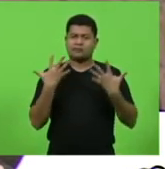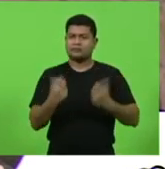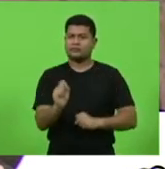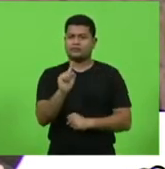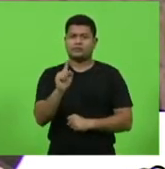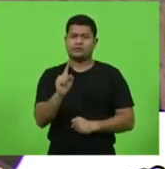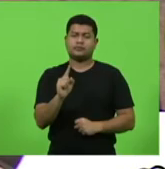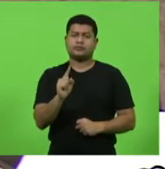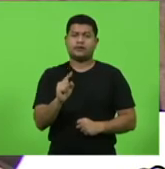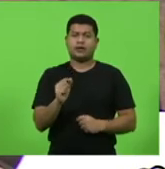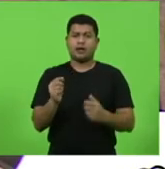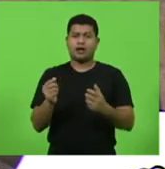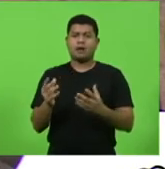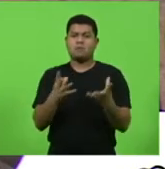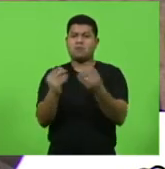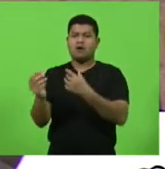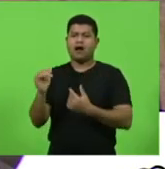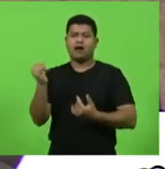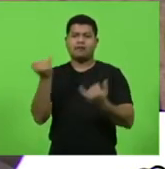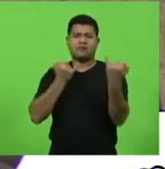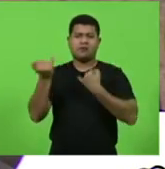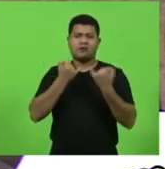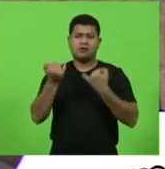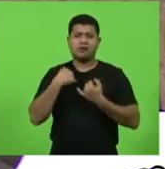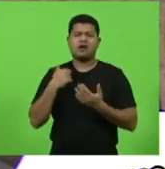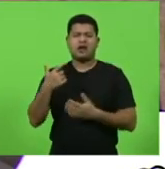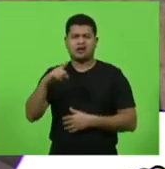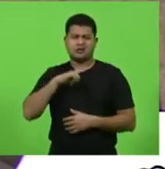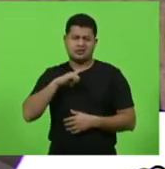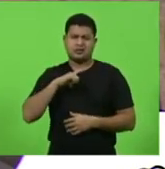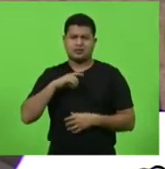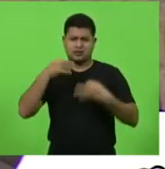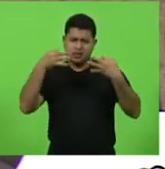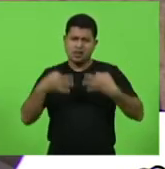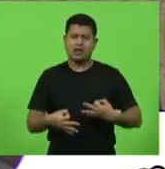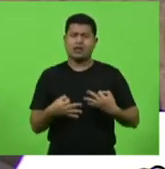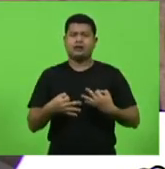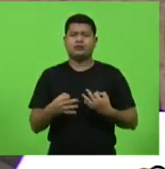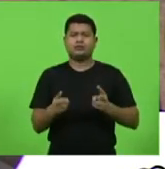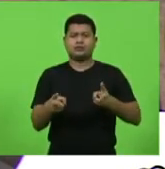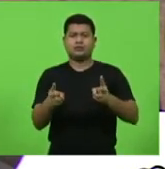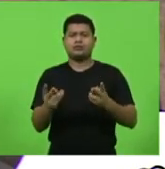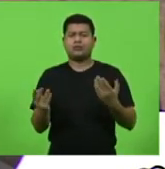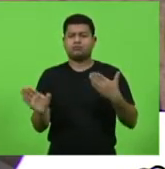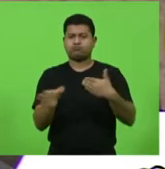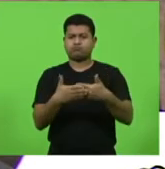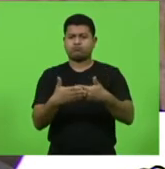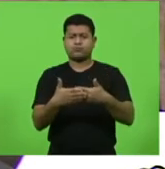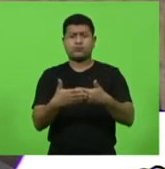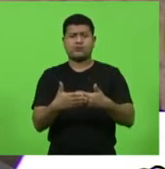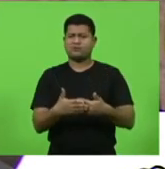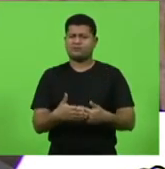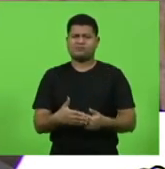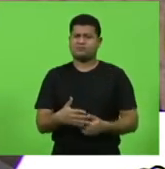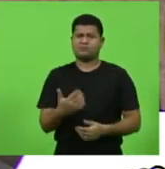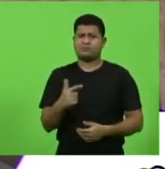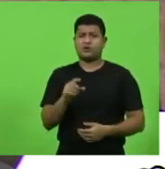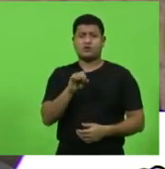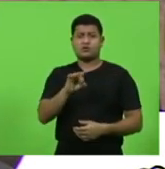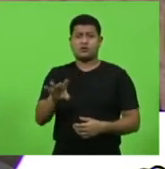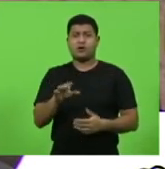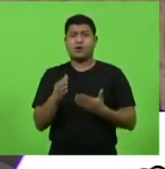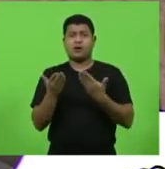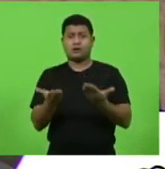dizer que havia alguma causa justa, porque nisso ninguém acredita. Só quem é comprometido com a